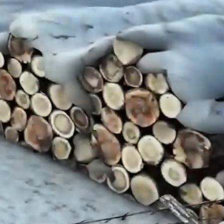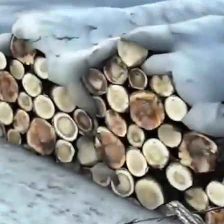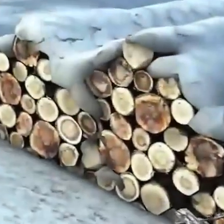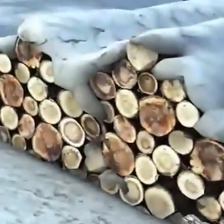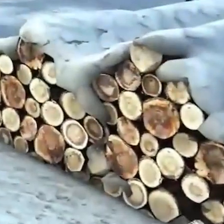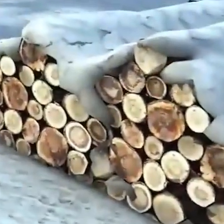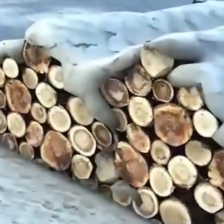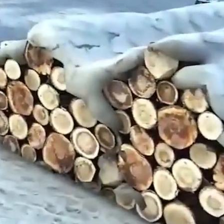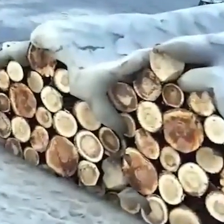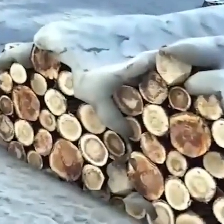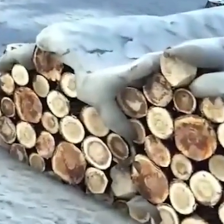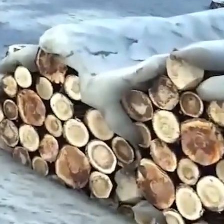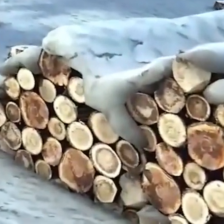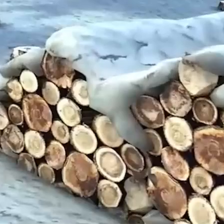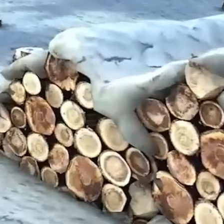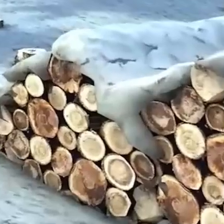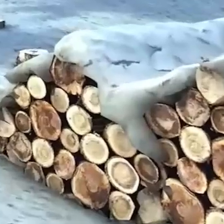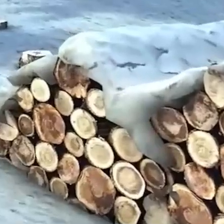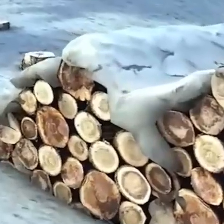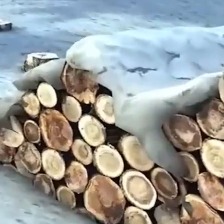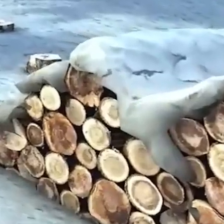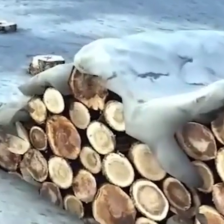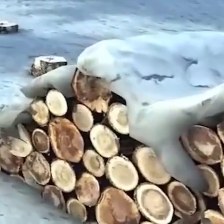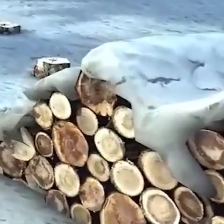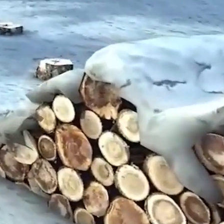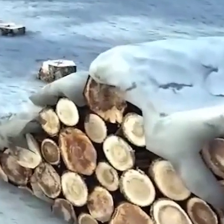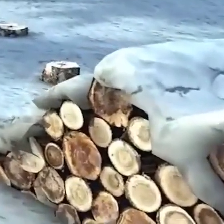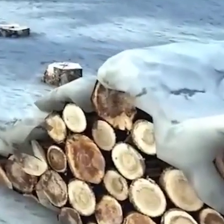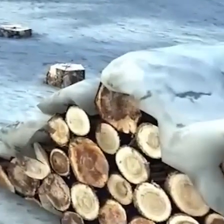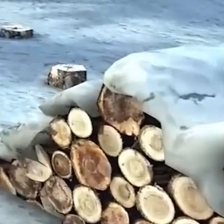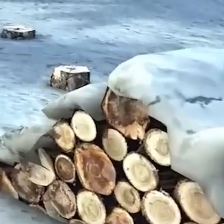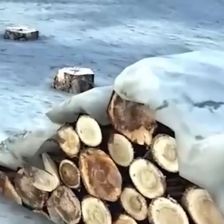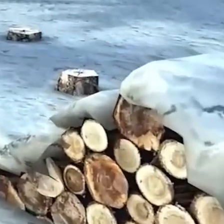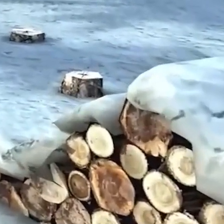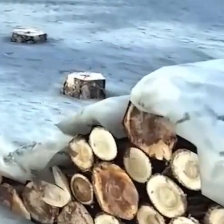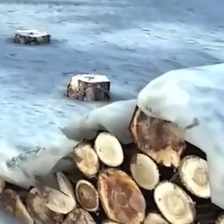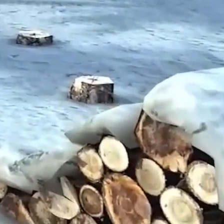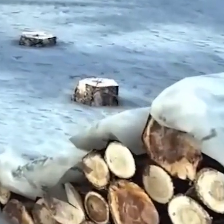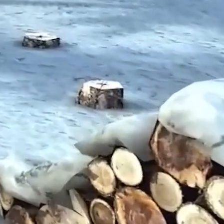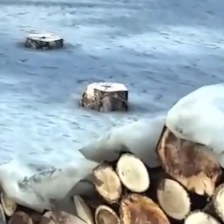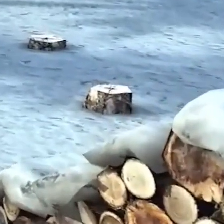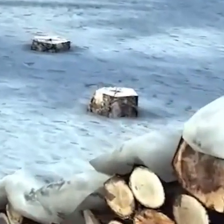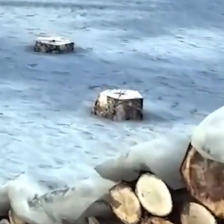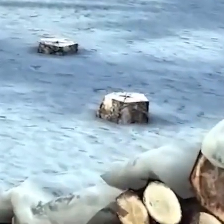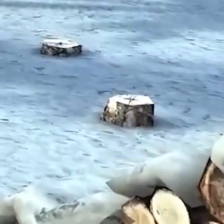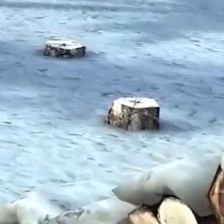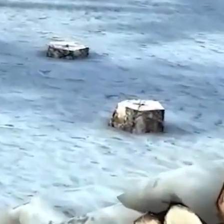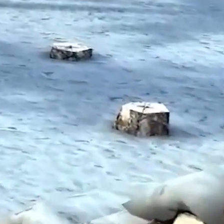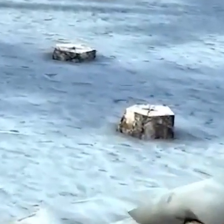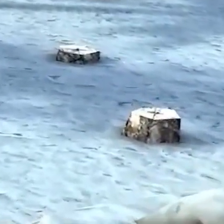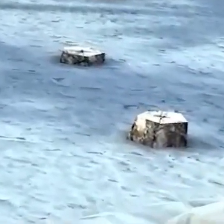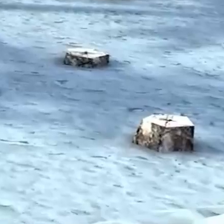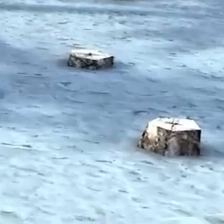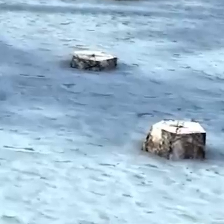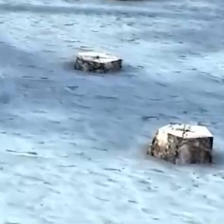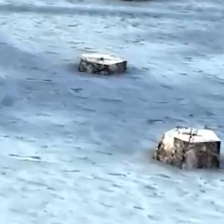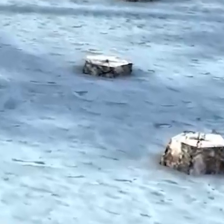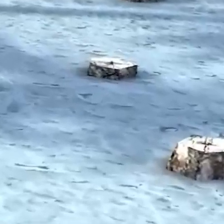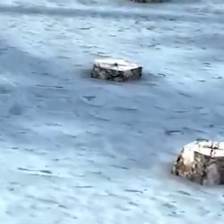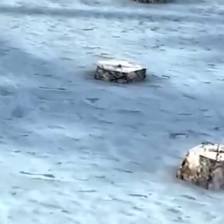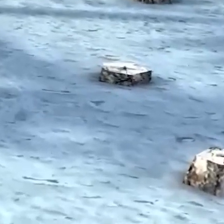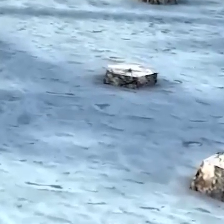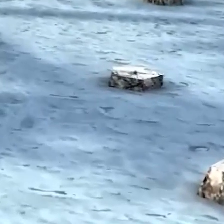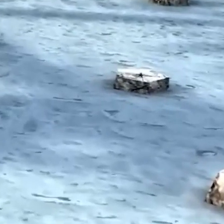e outros elementos subversivos, onde deveriam efetuar trabalhos físicos extremamente duros,